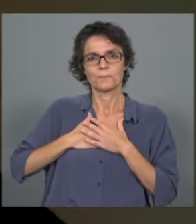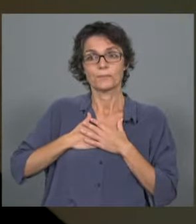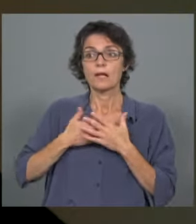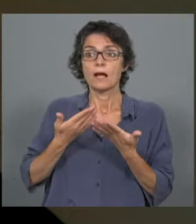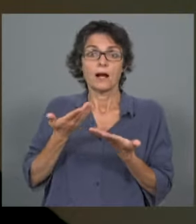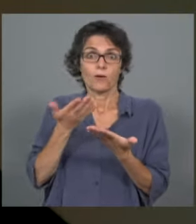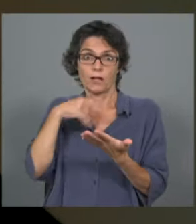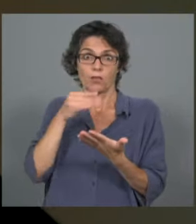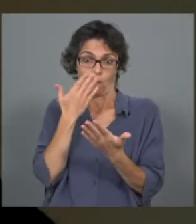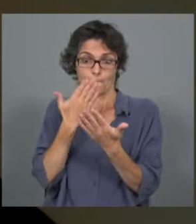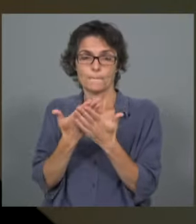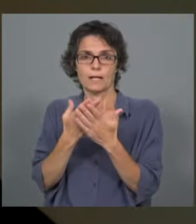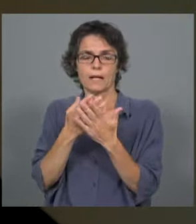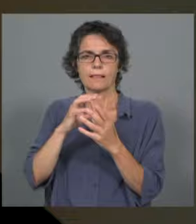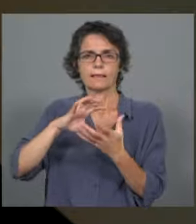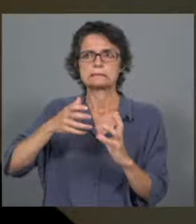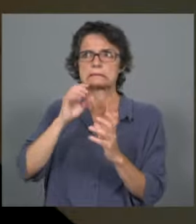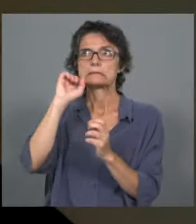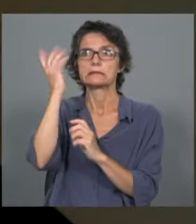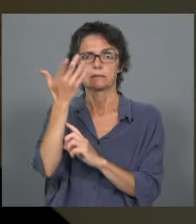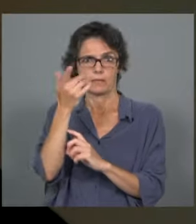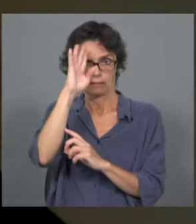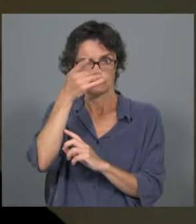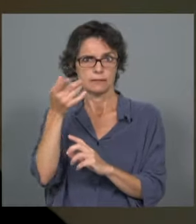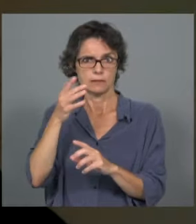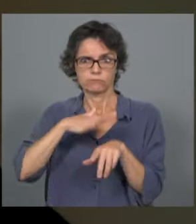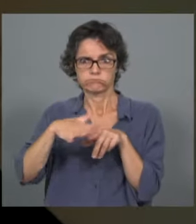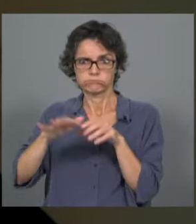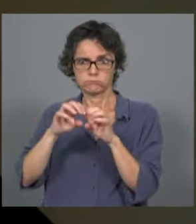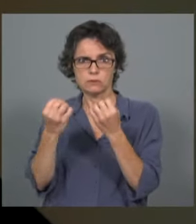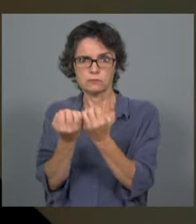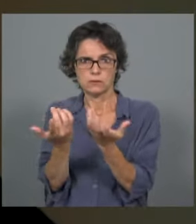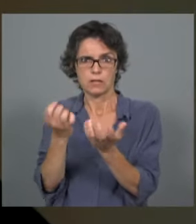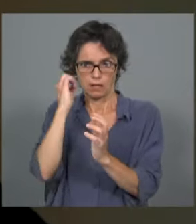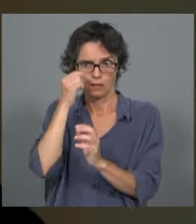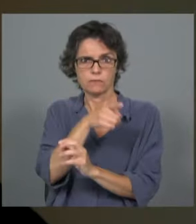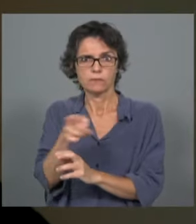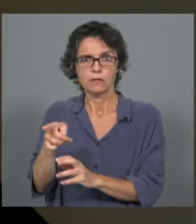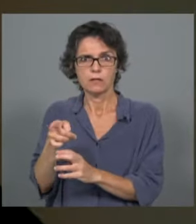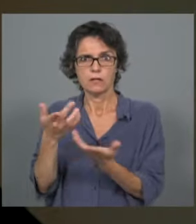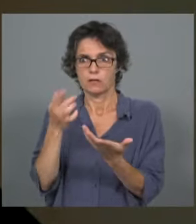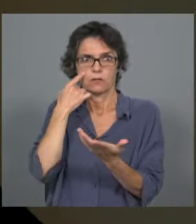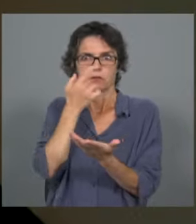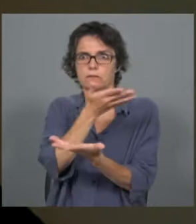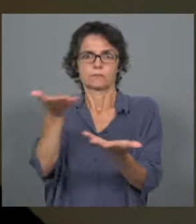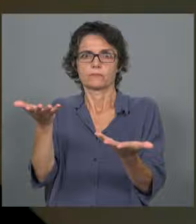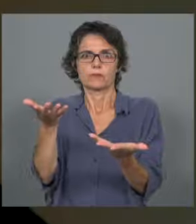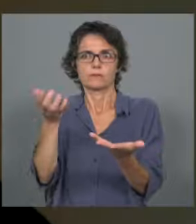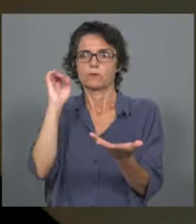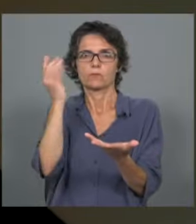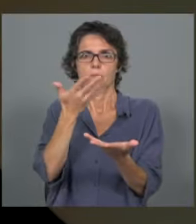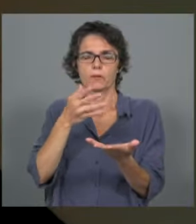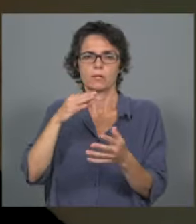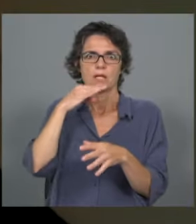que tem consequências sociais. E há fenómenos climáticos extremos, tanto de frio como de